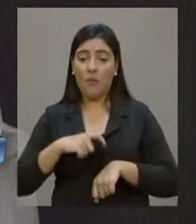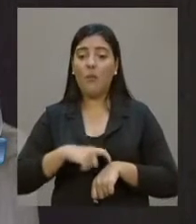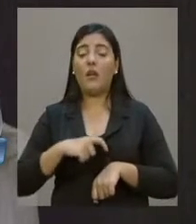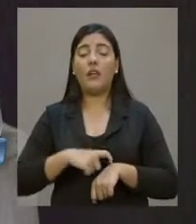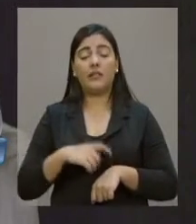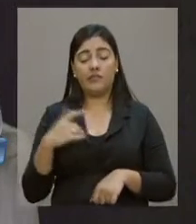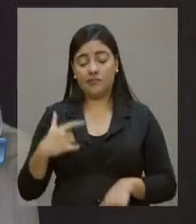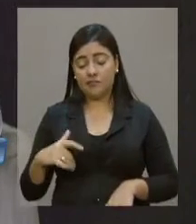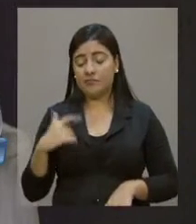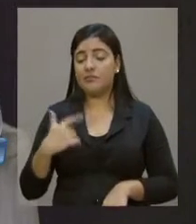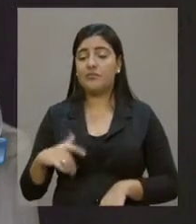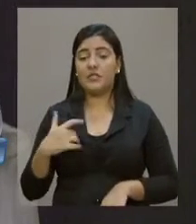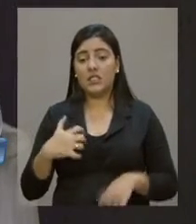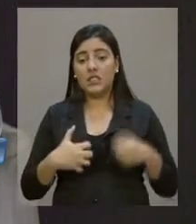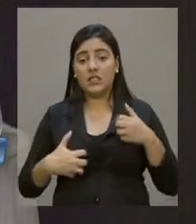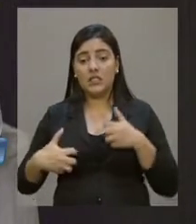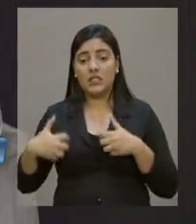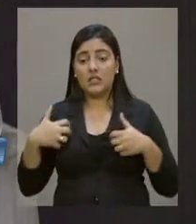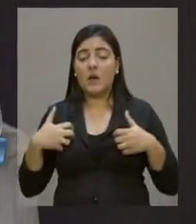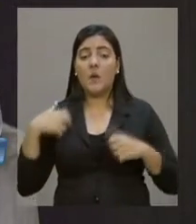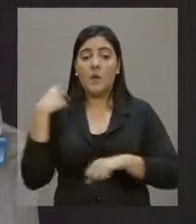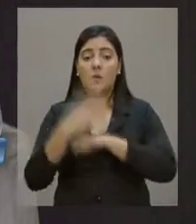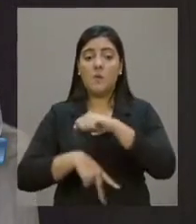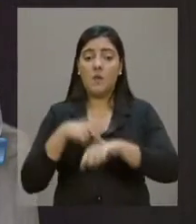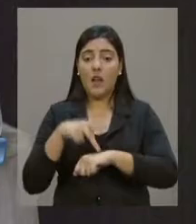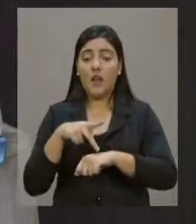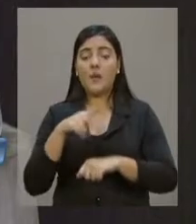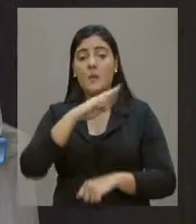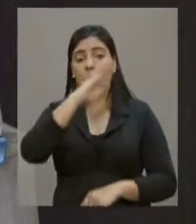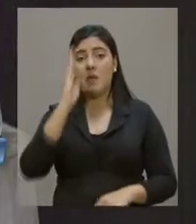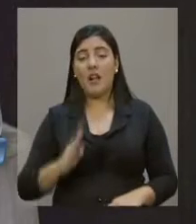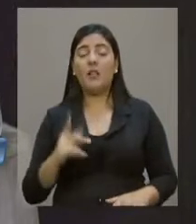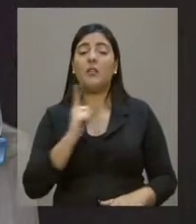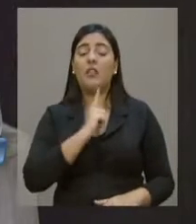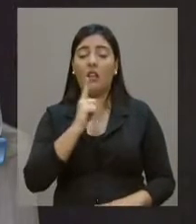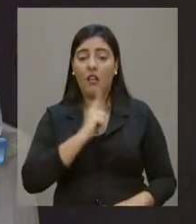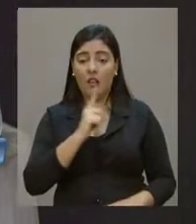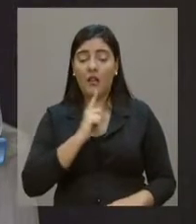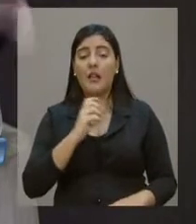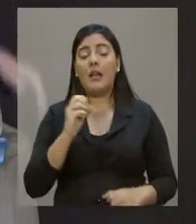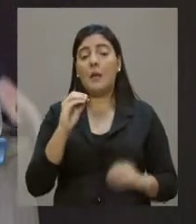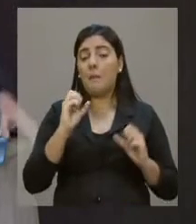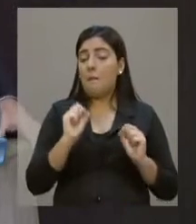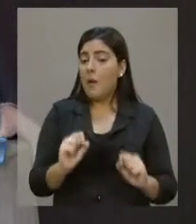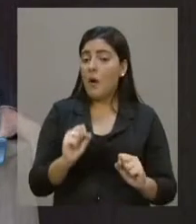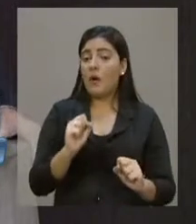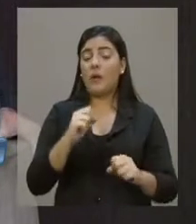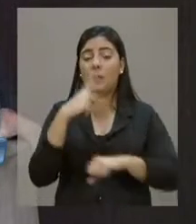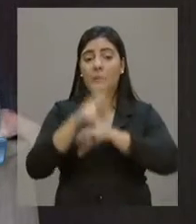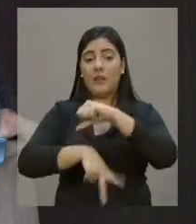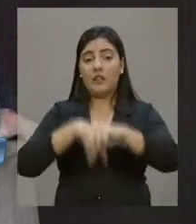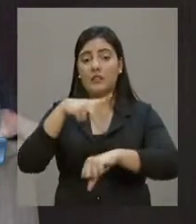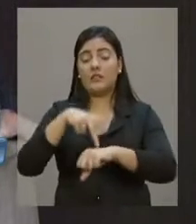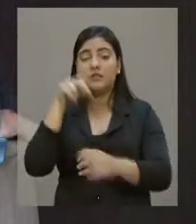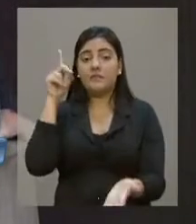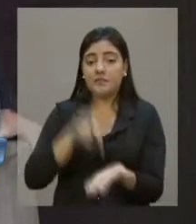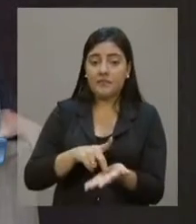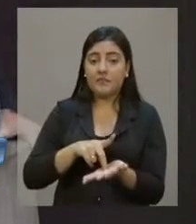É lastimável. Um país com as potencialidades que o Brasil tem, que poderia notabilizar-se como um país